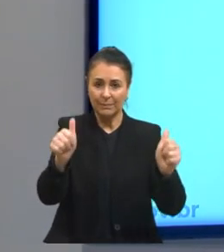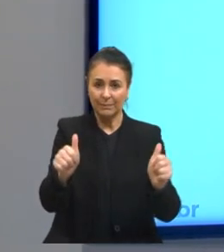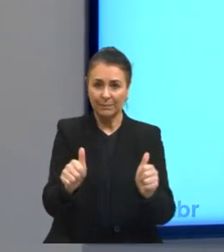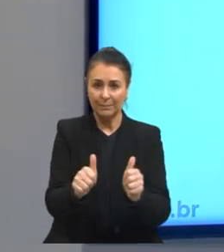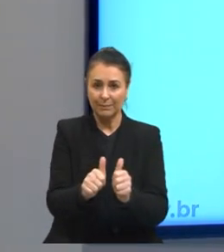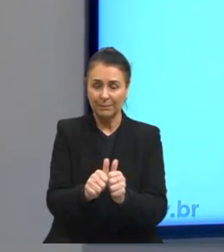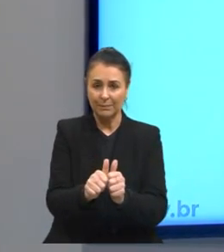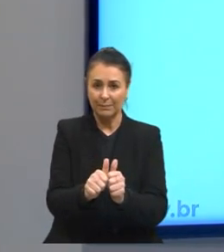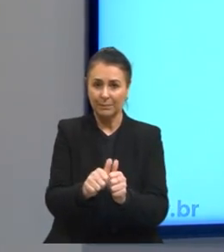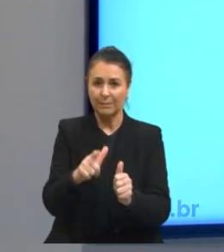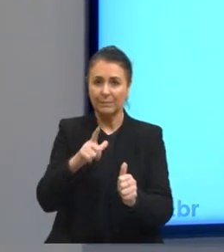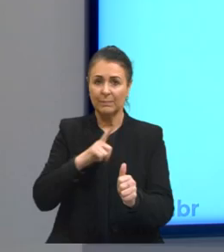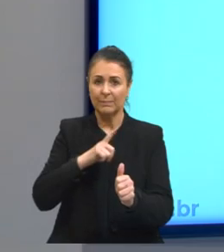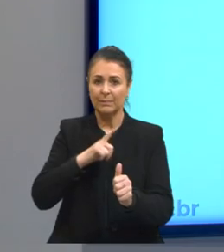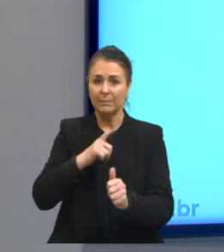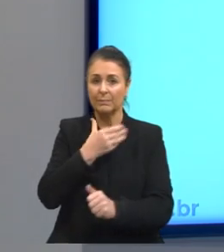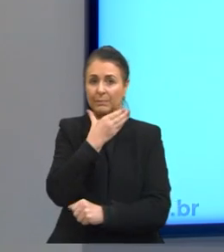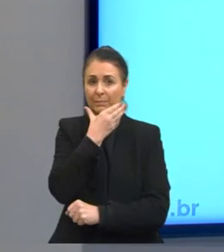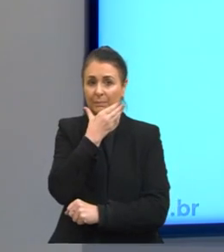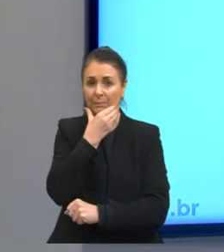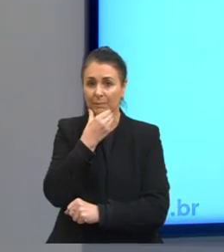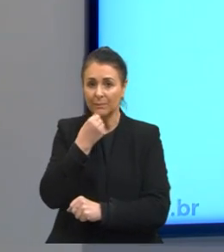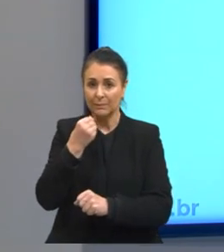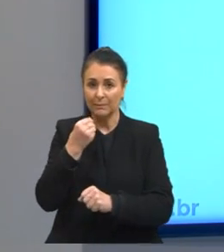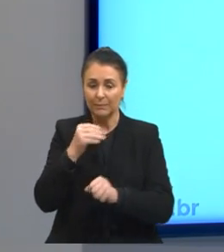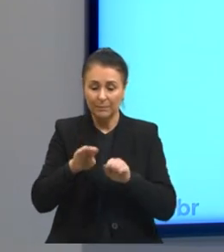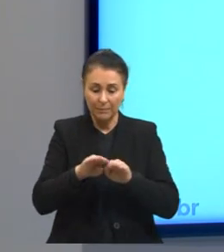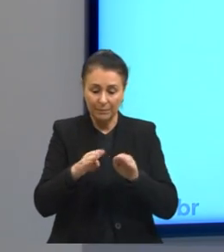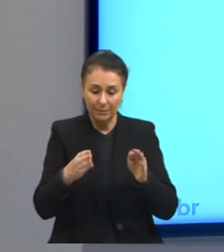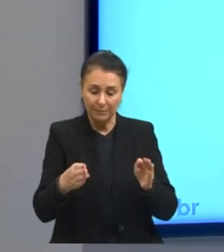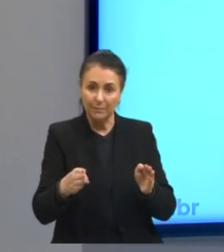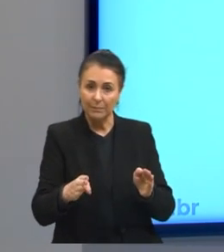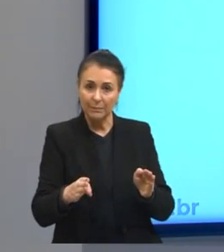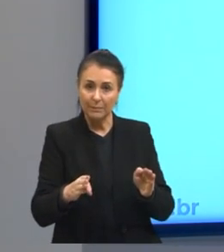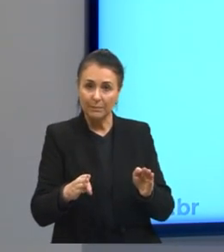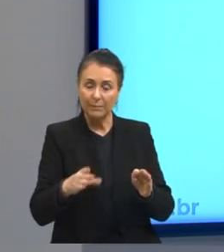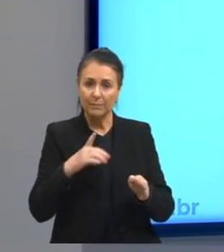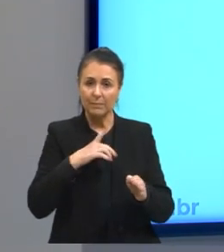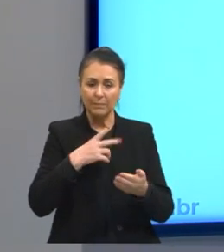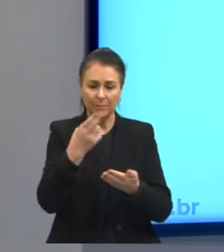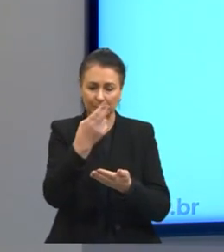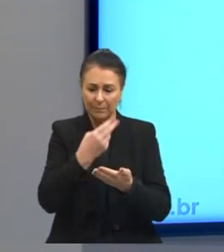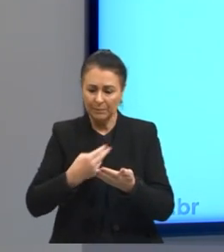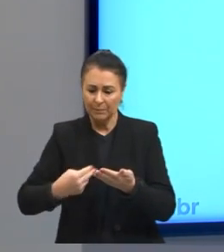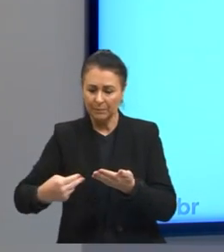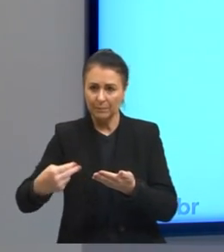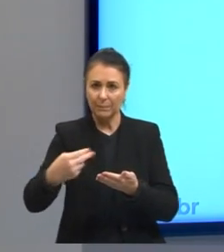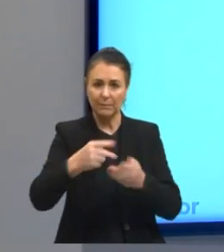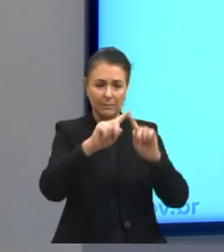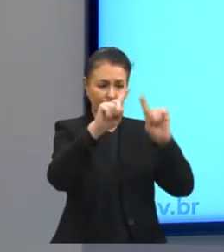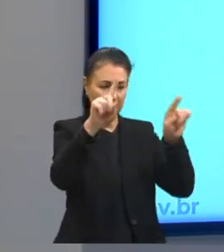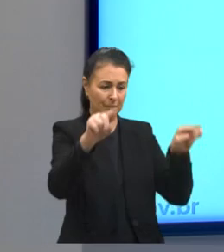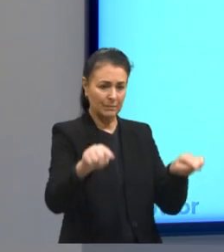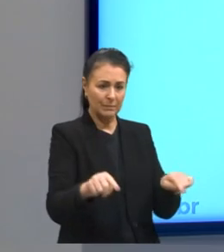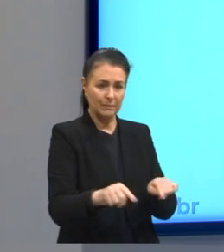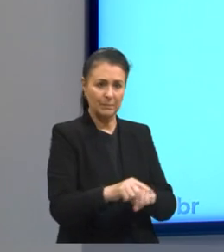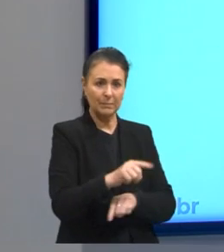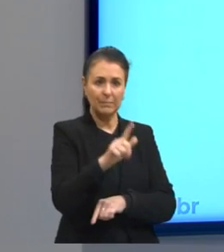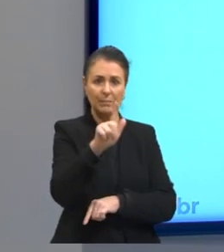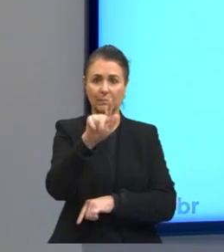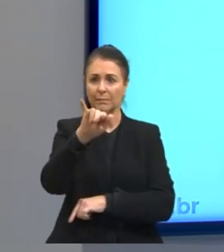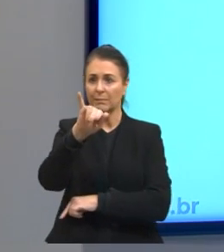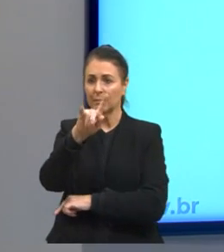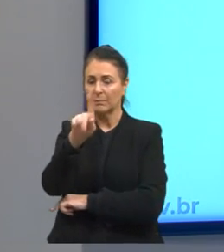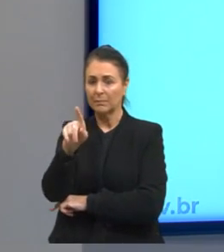um menino, um banco, desenhos, quadro, giz,